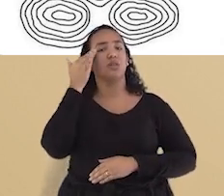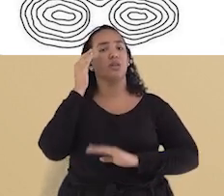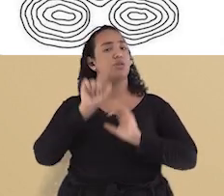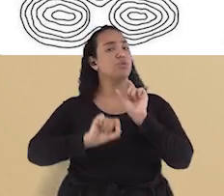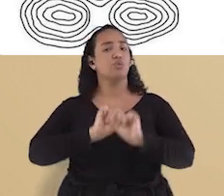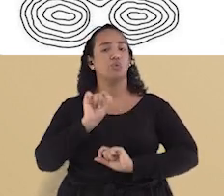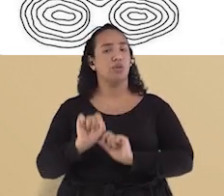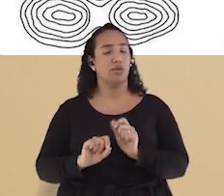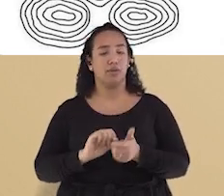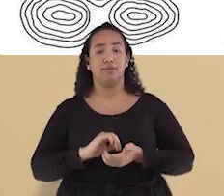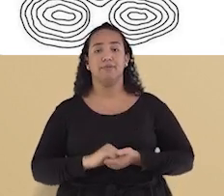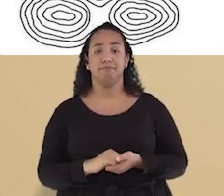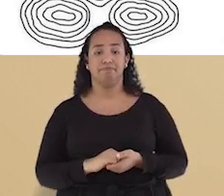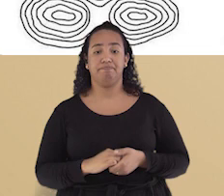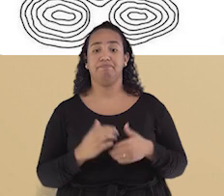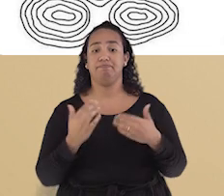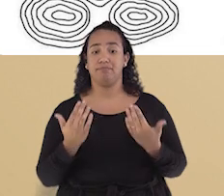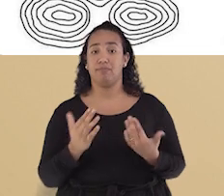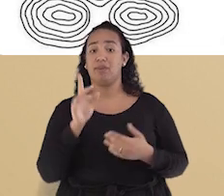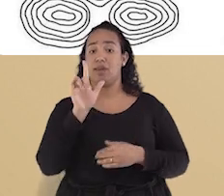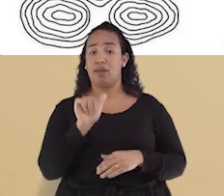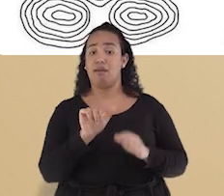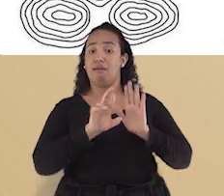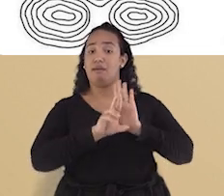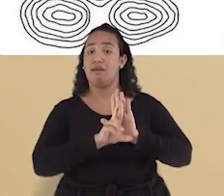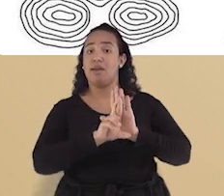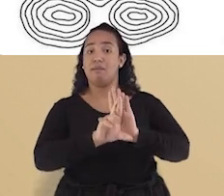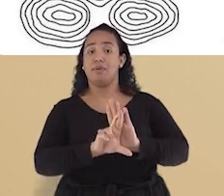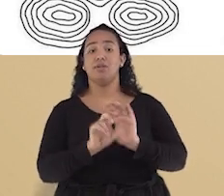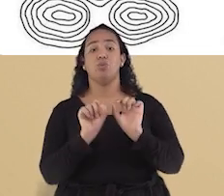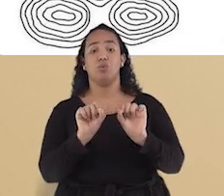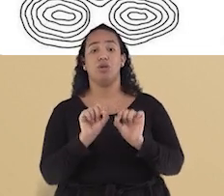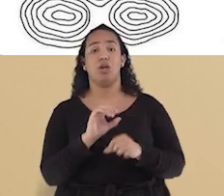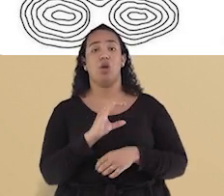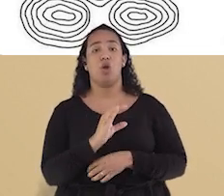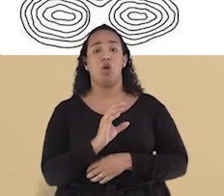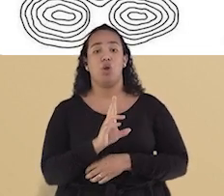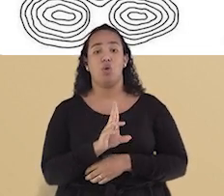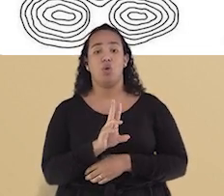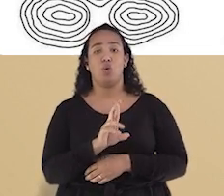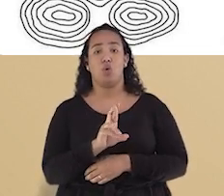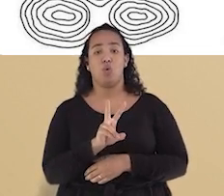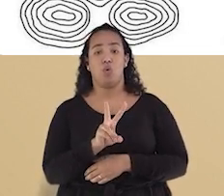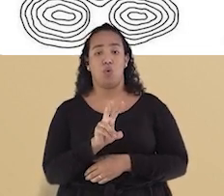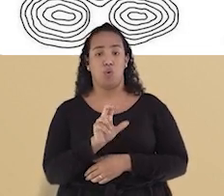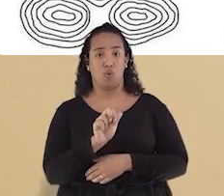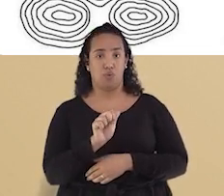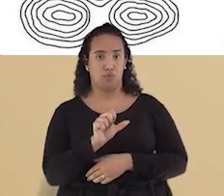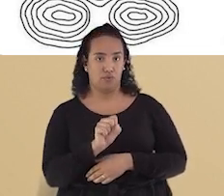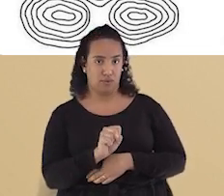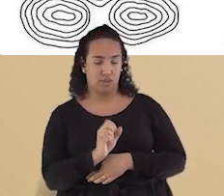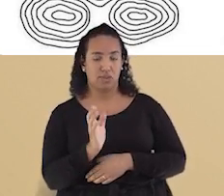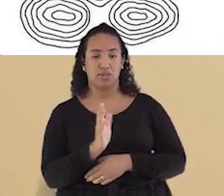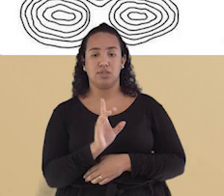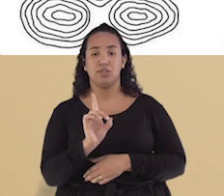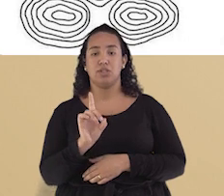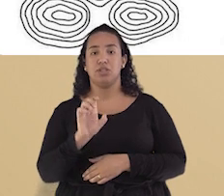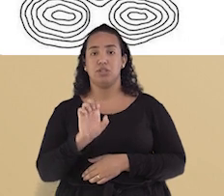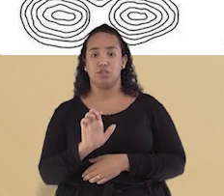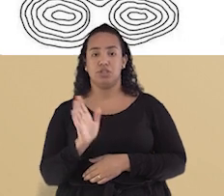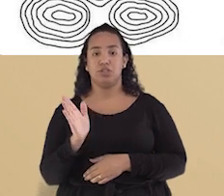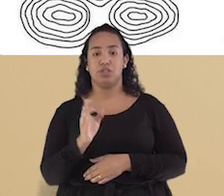imagem? Essas são representações das curvas de nível de diferentes tipos de